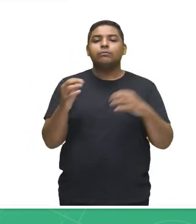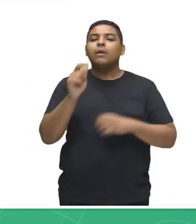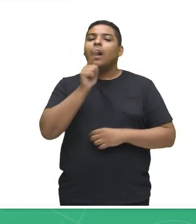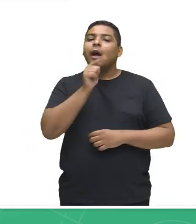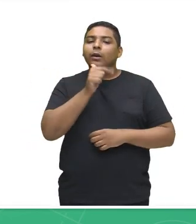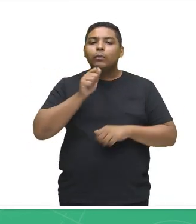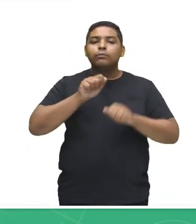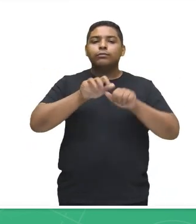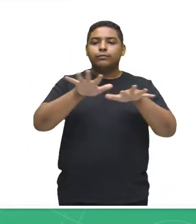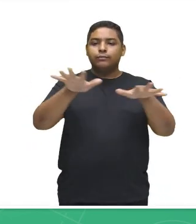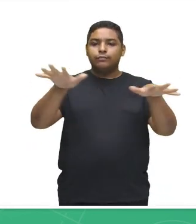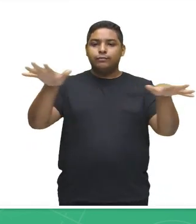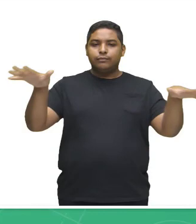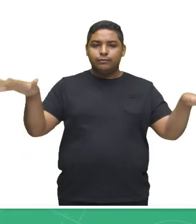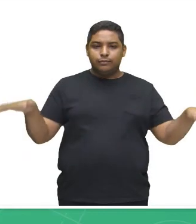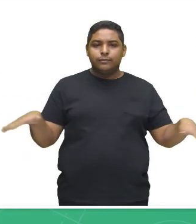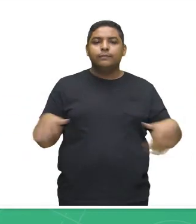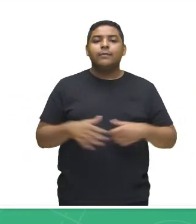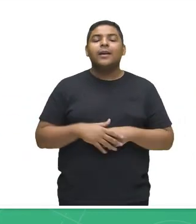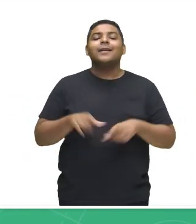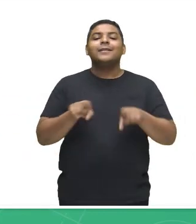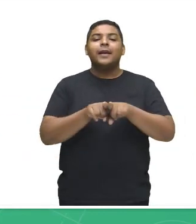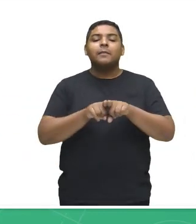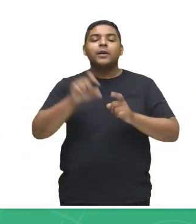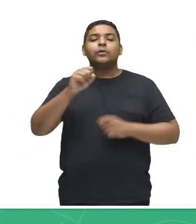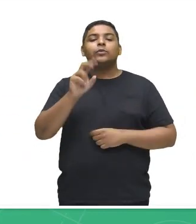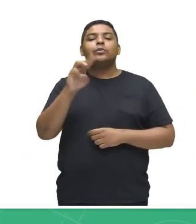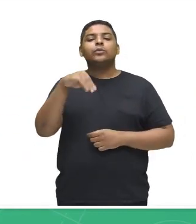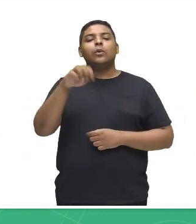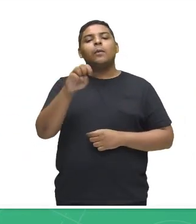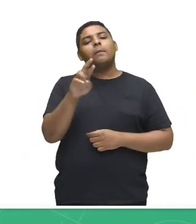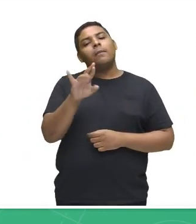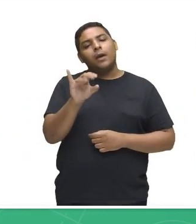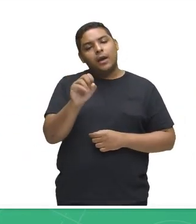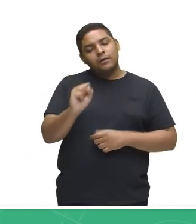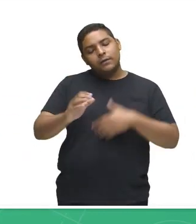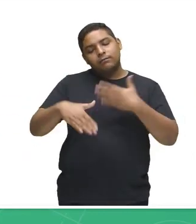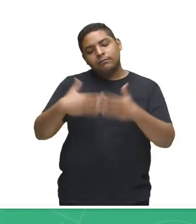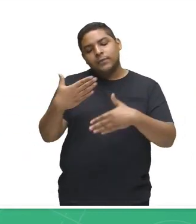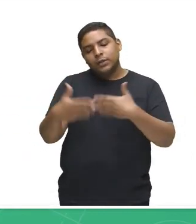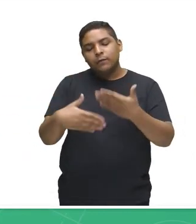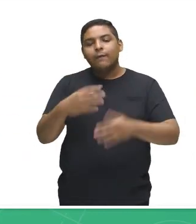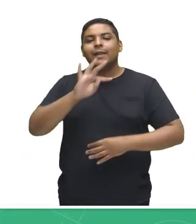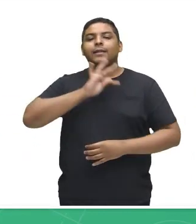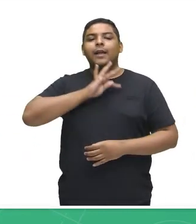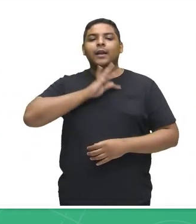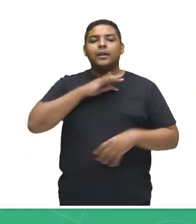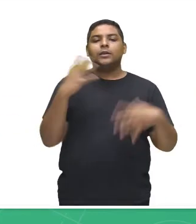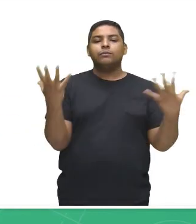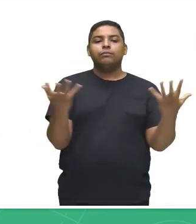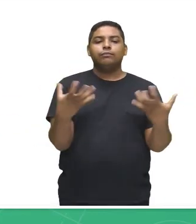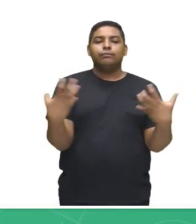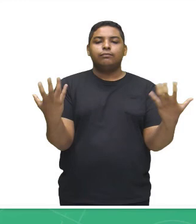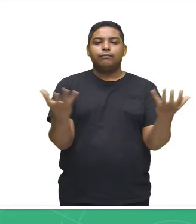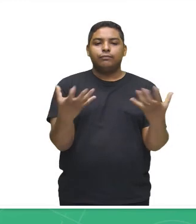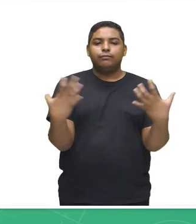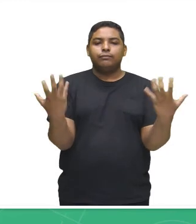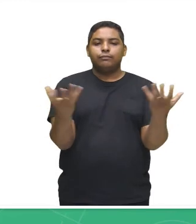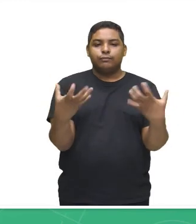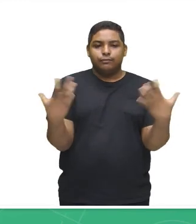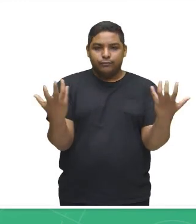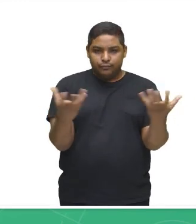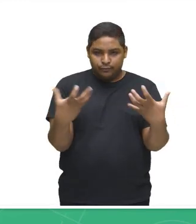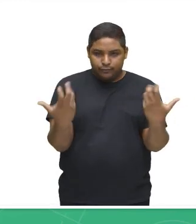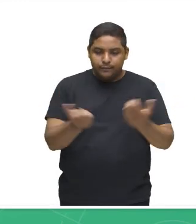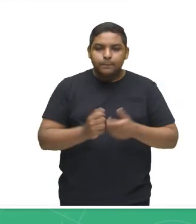informação para vocês, são os sumérios que vão desenvolver as primeiras técnicas de irrigação, certo? Continuando lá a leitura,